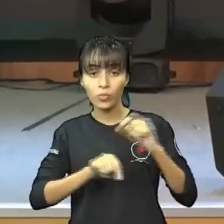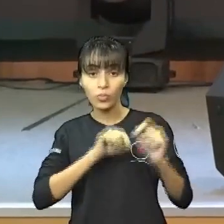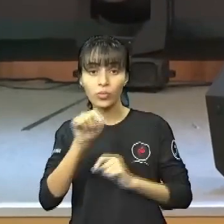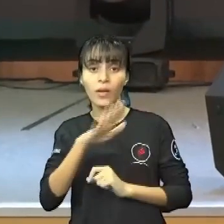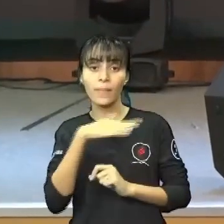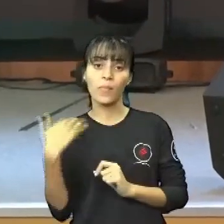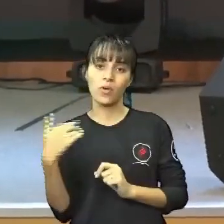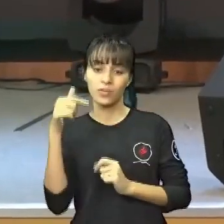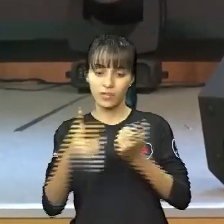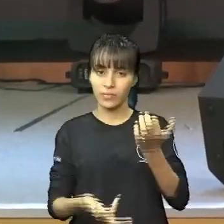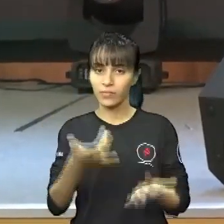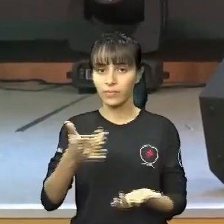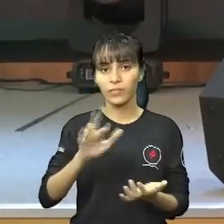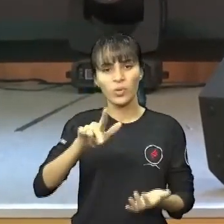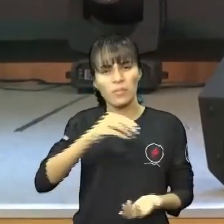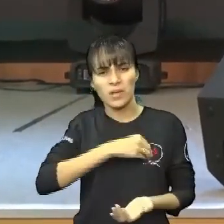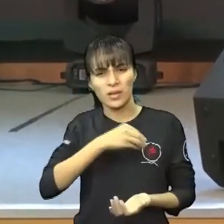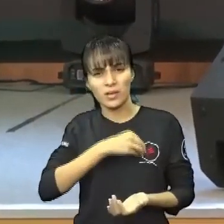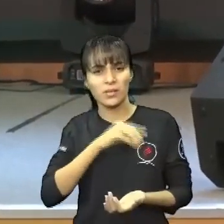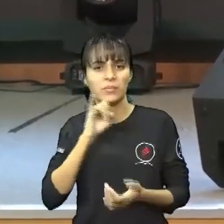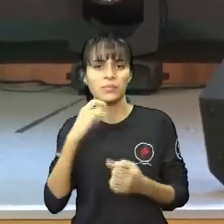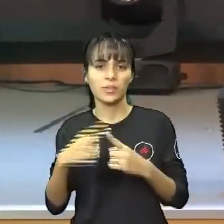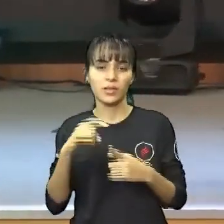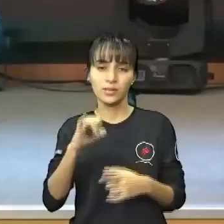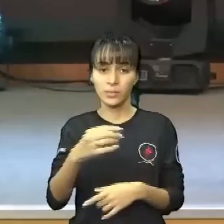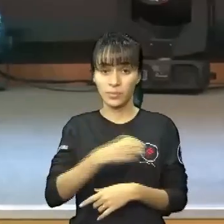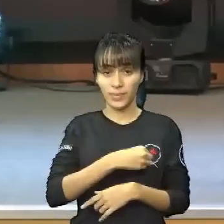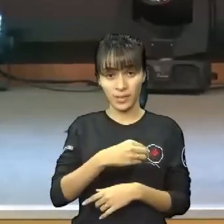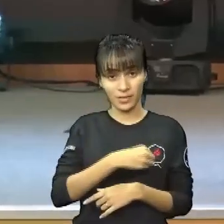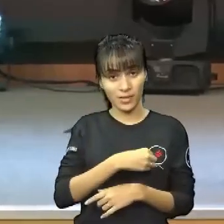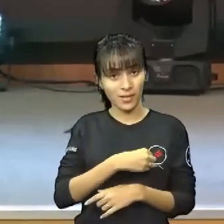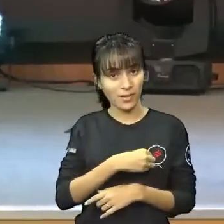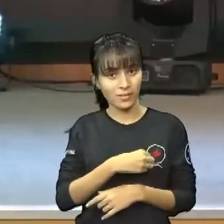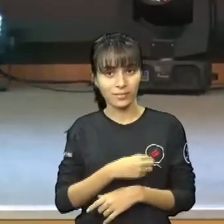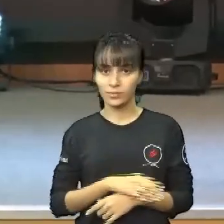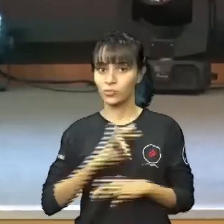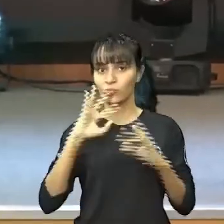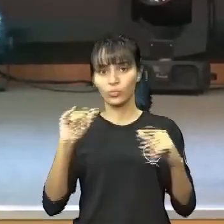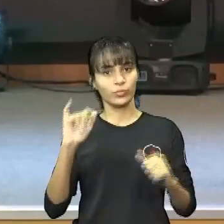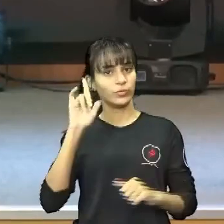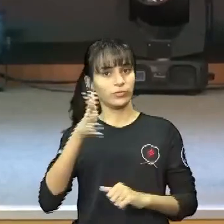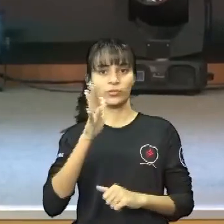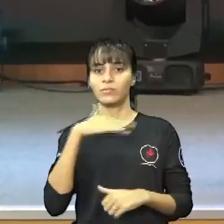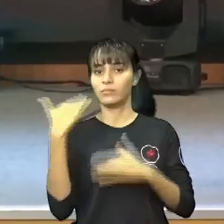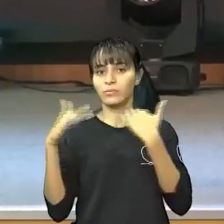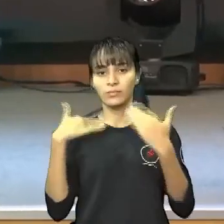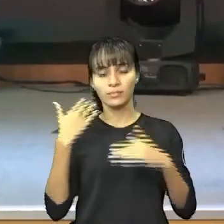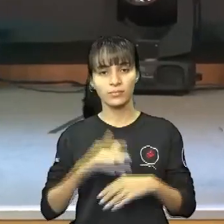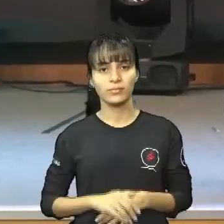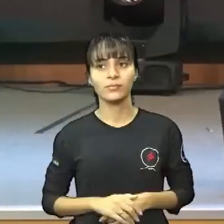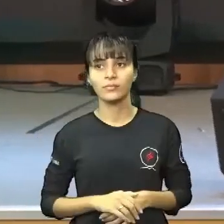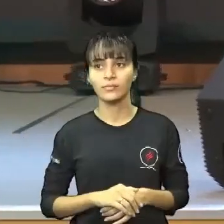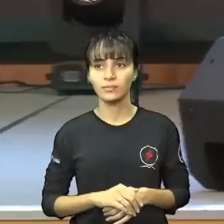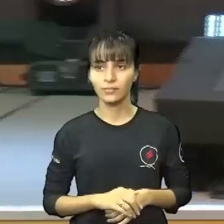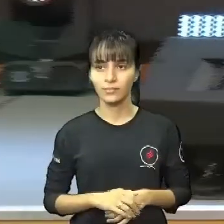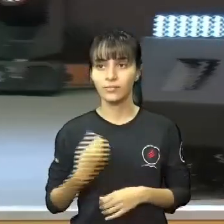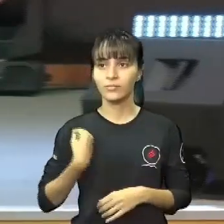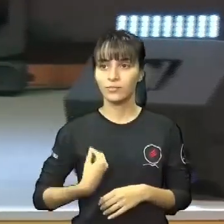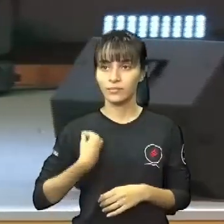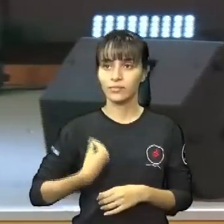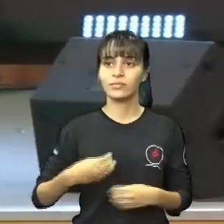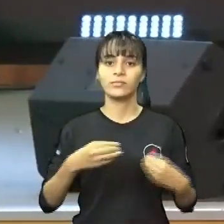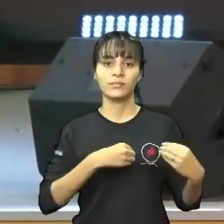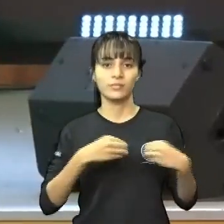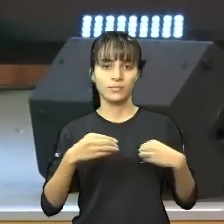não tô falando pecar porque se fosse pecado nem eu nem ninguém tava aqui já tava tudo fuminado eu tô falando vida de